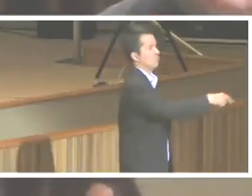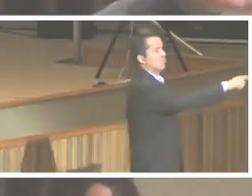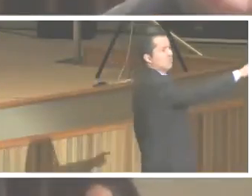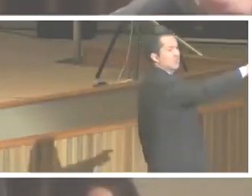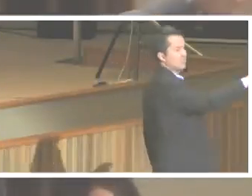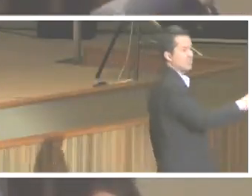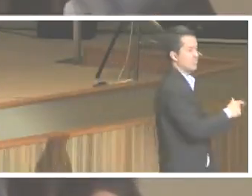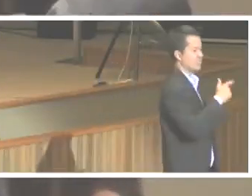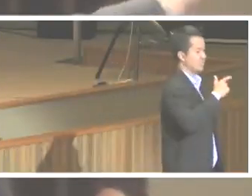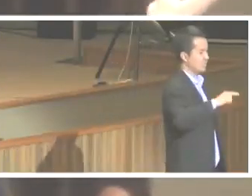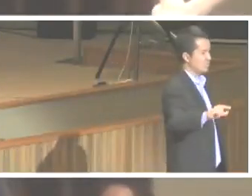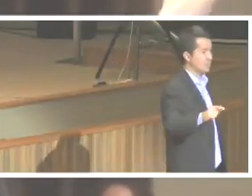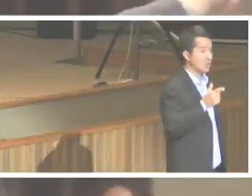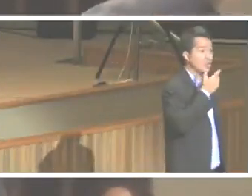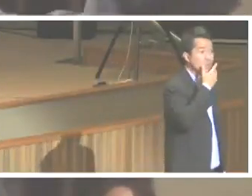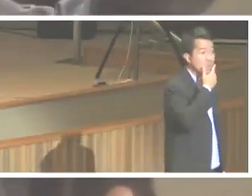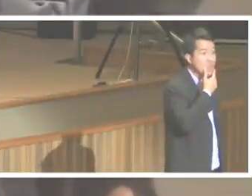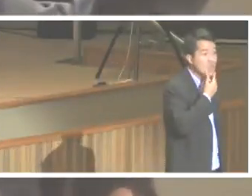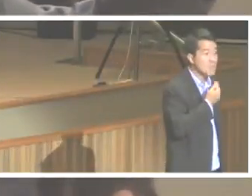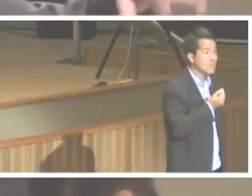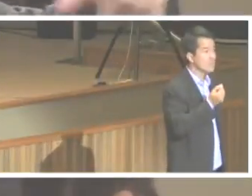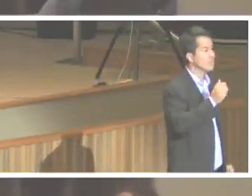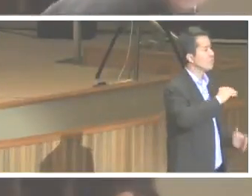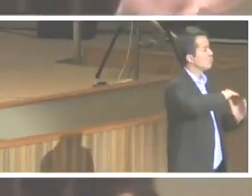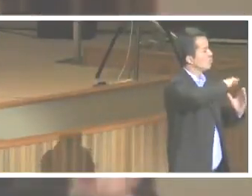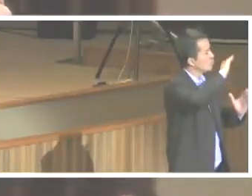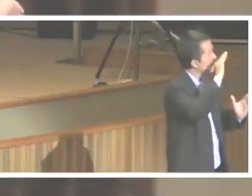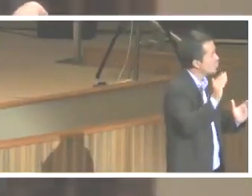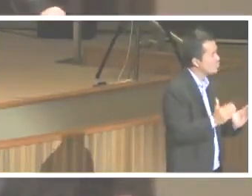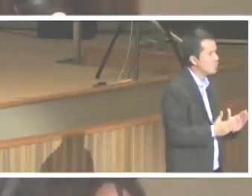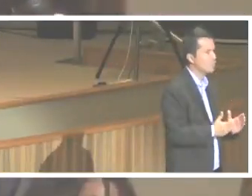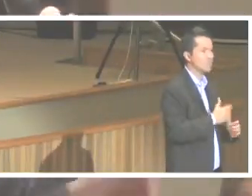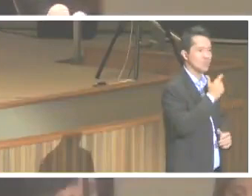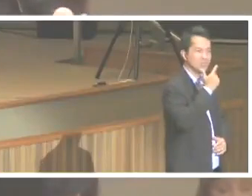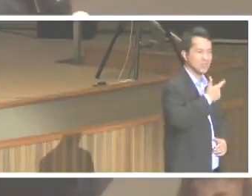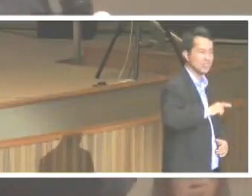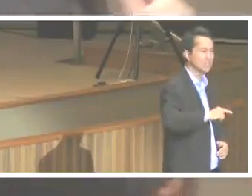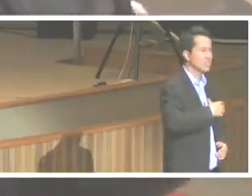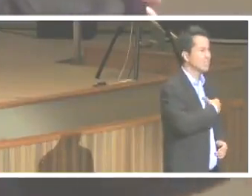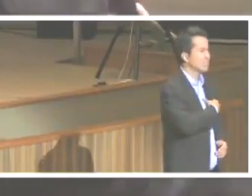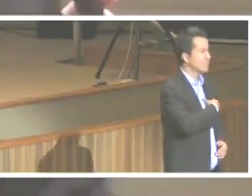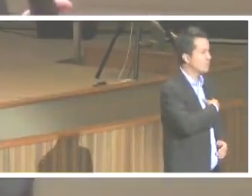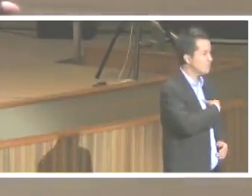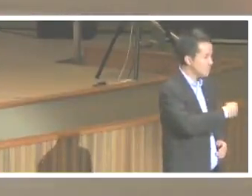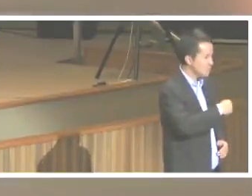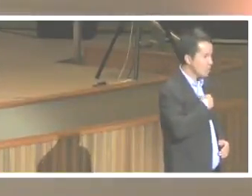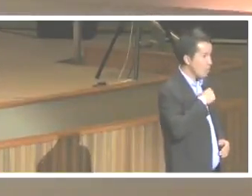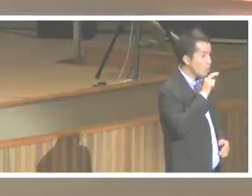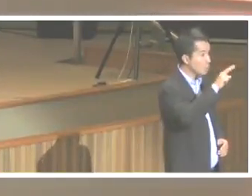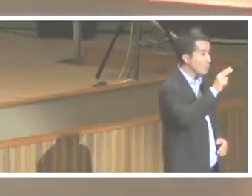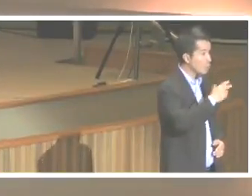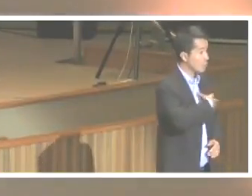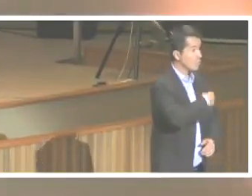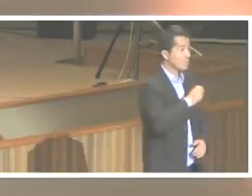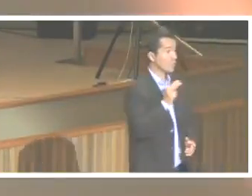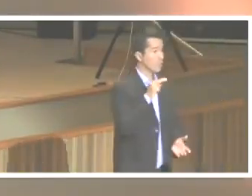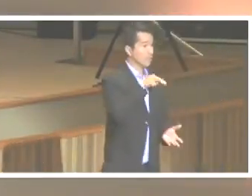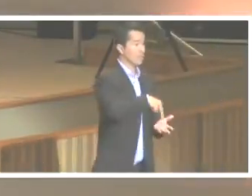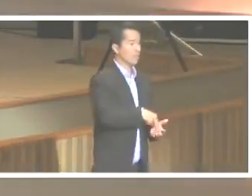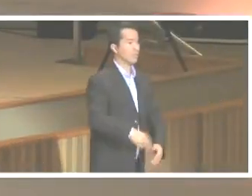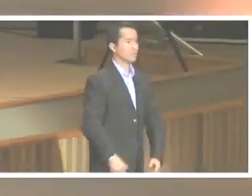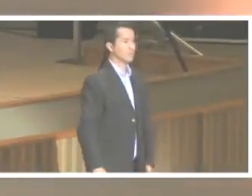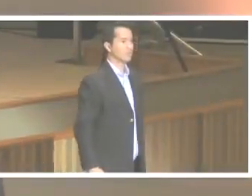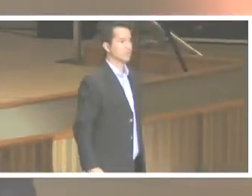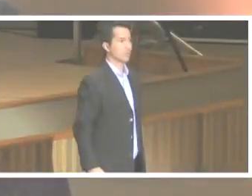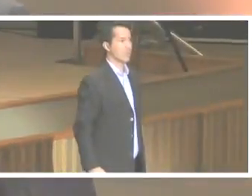homem larga tudo e comércio e aí os filhos dão testemunho achei muito bonito o testemunho dos filhos diz assim olha a gente